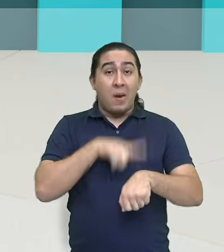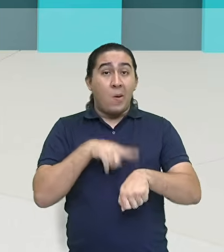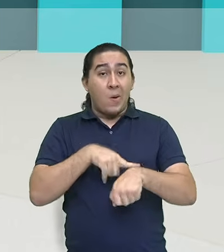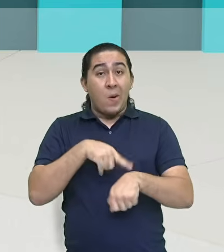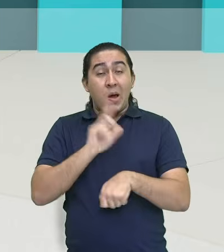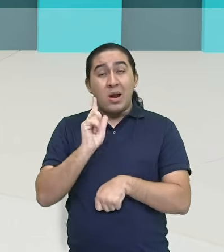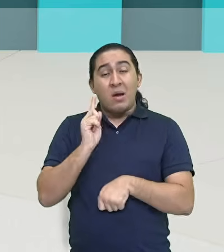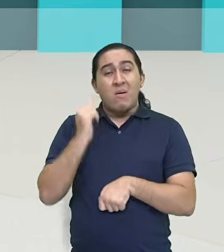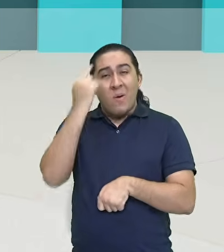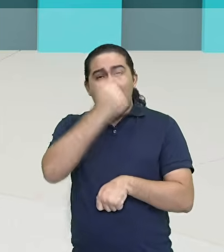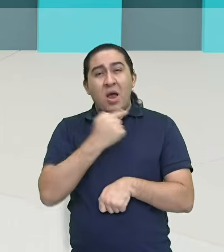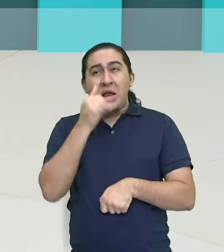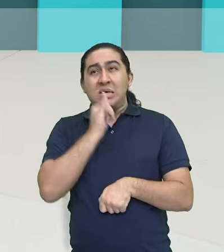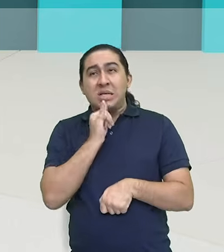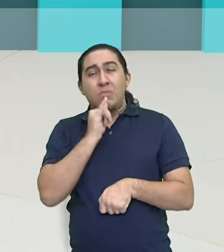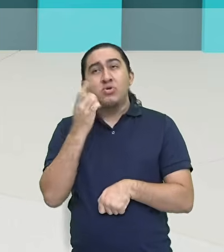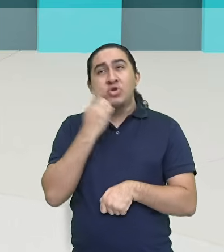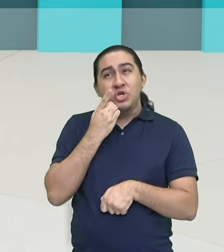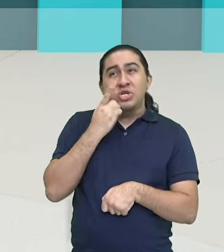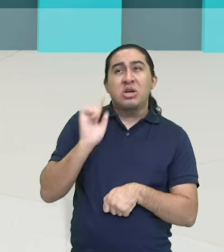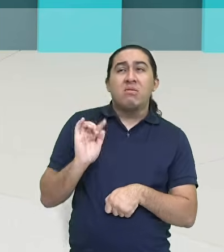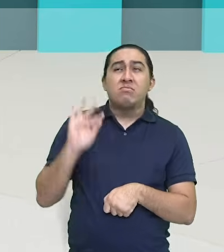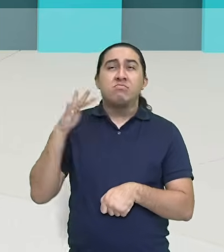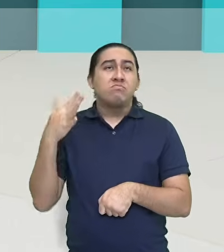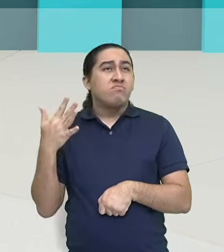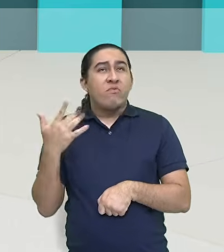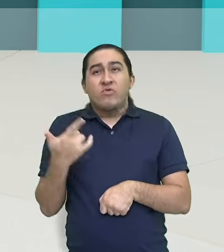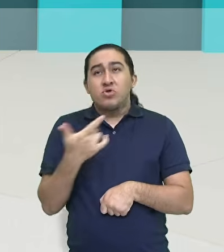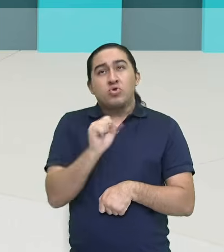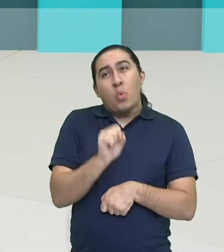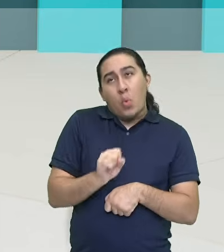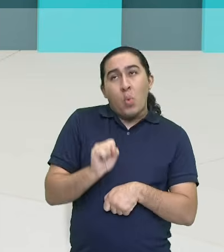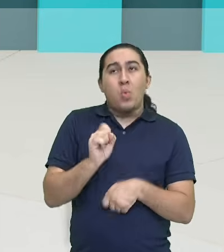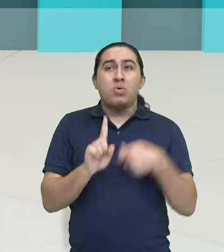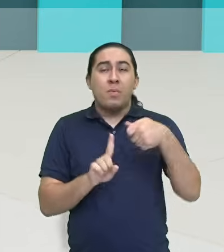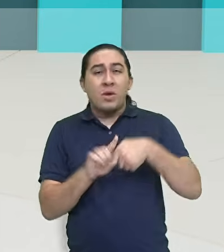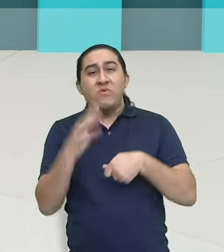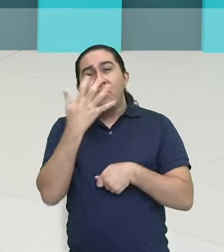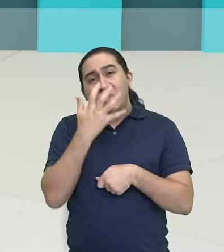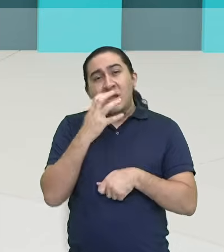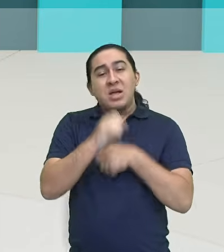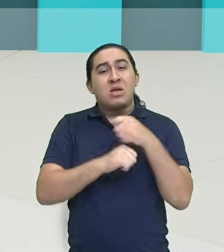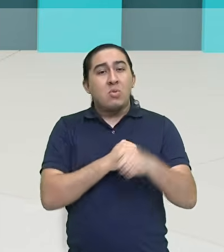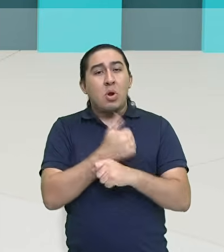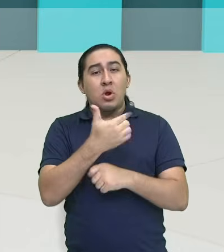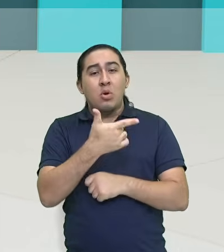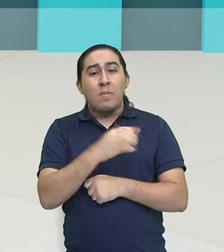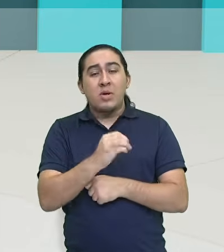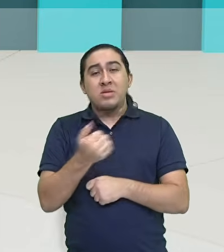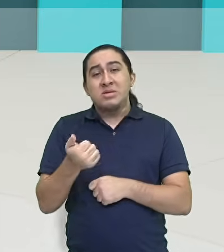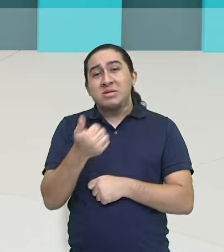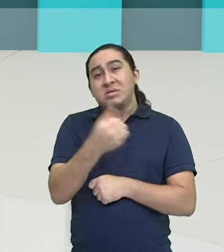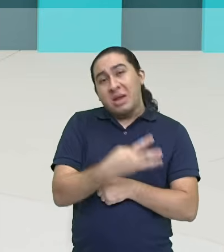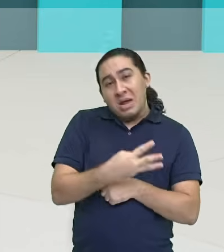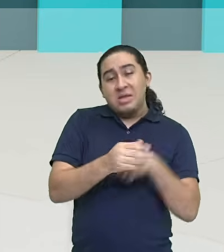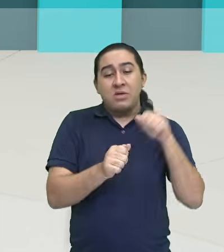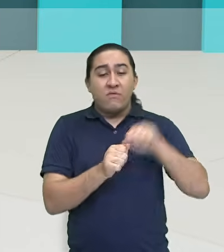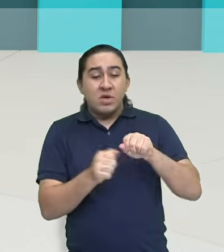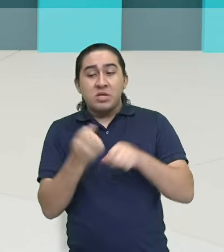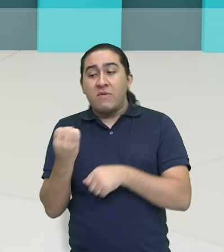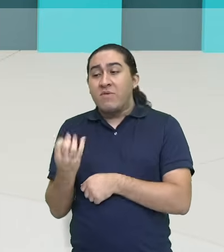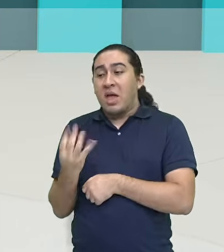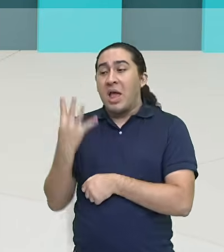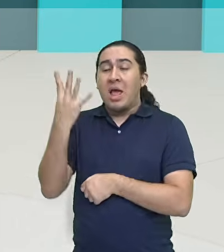hora. Ah, na data tal, vamos supor, no dia 28 de fevereiro de 2013, eu fiz a